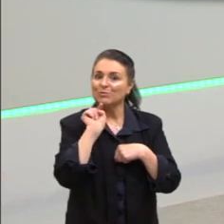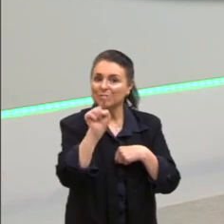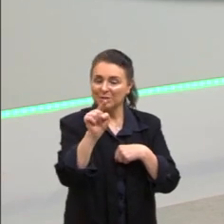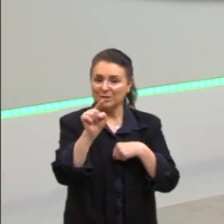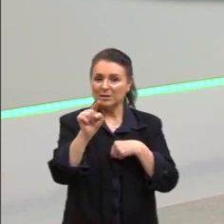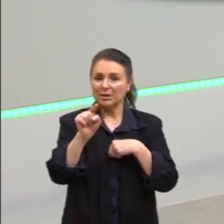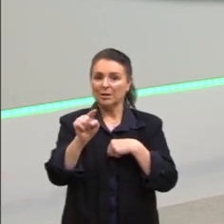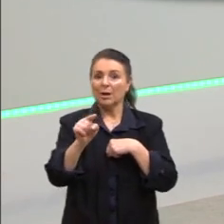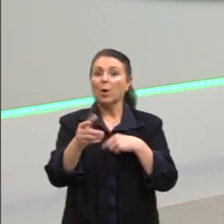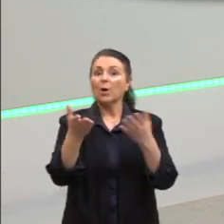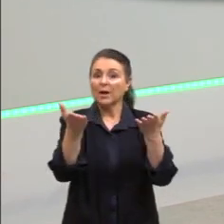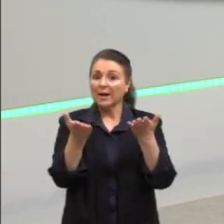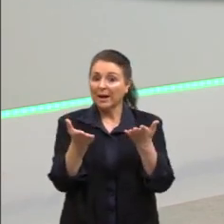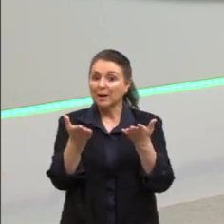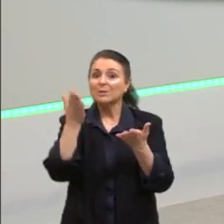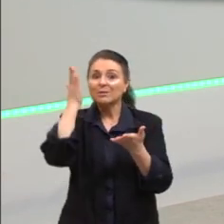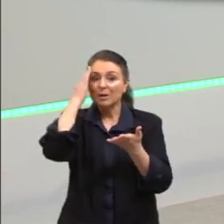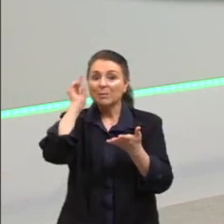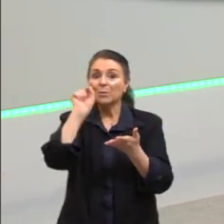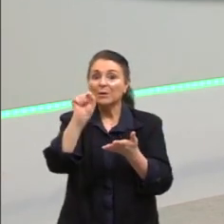me retornem aí com